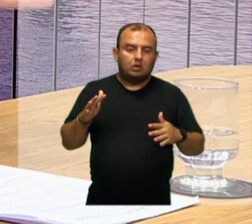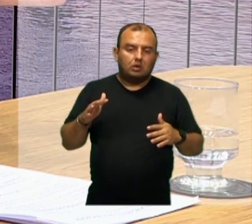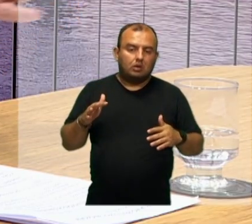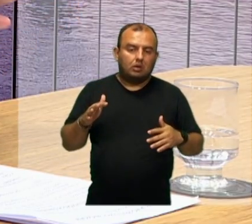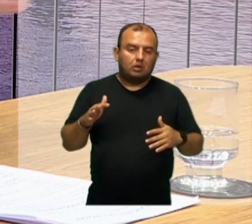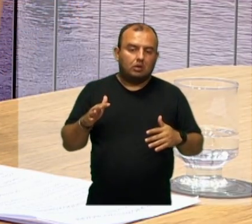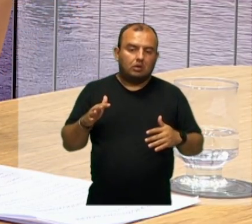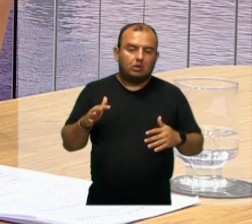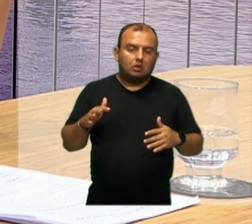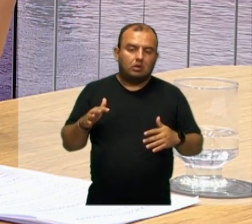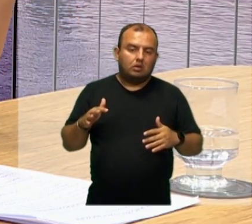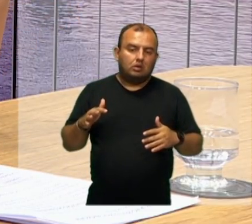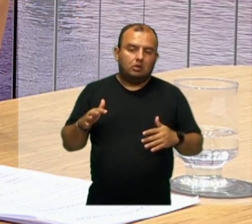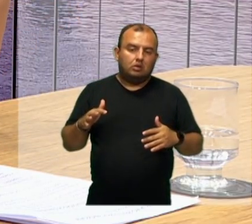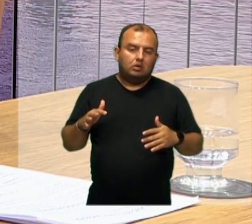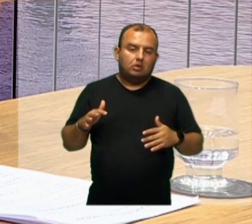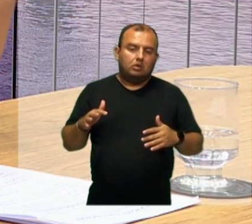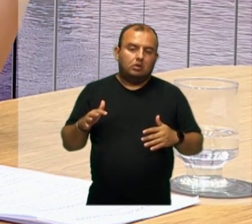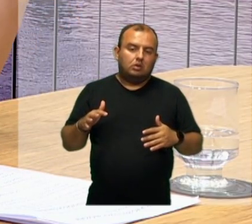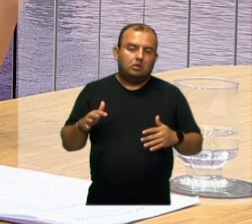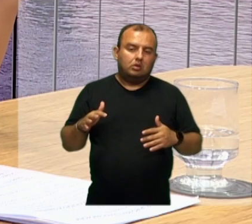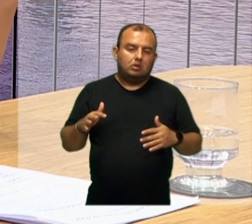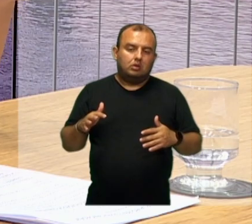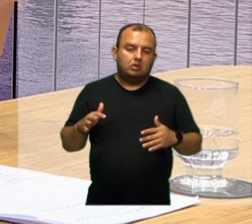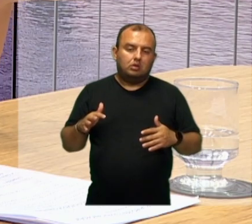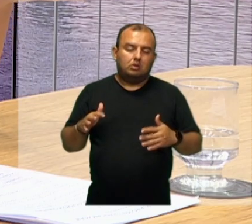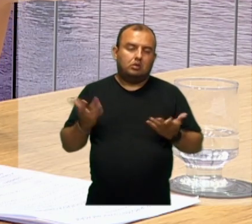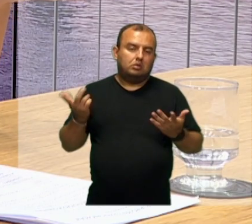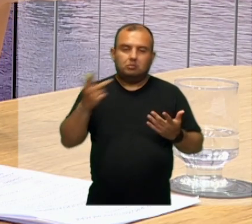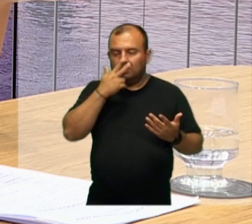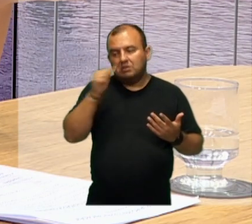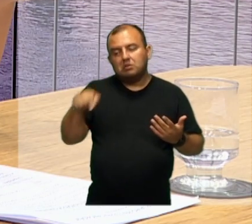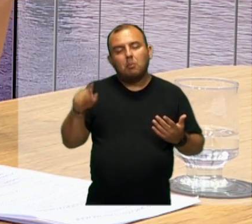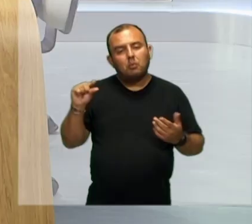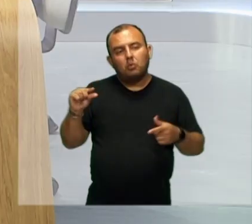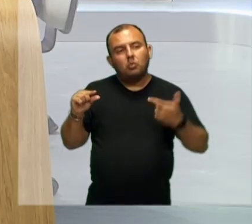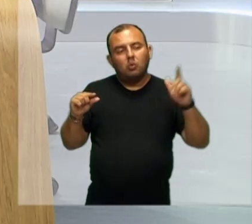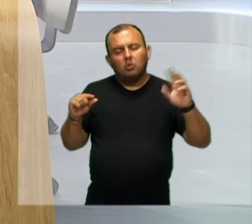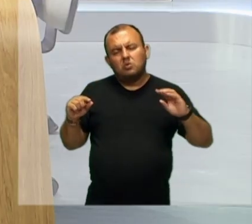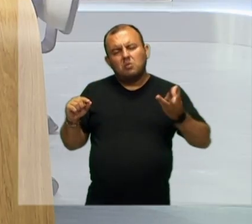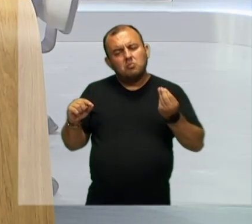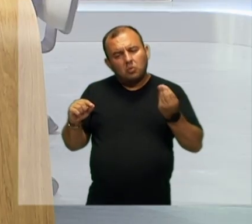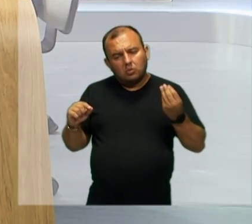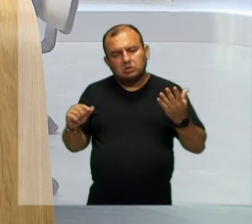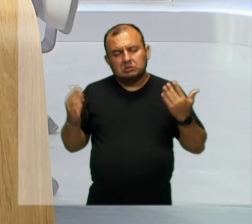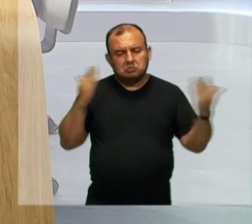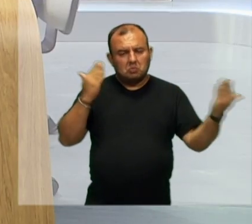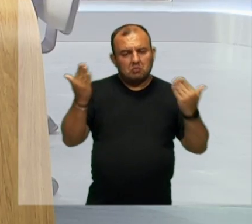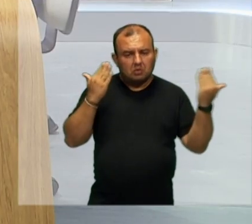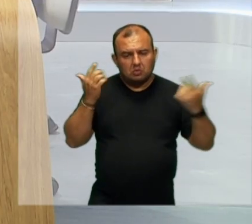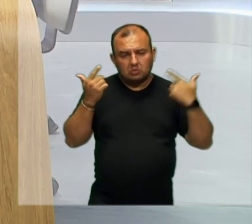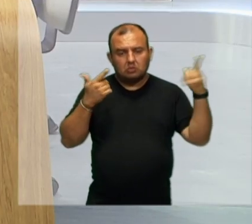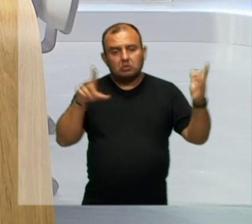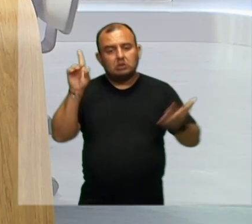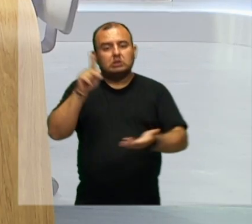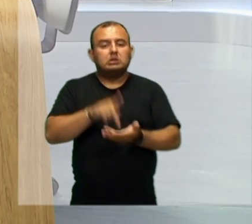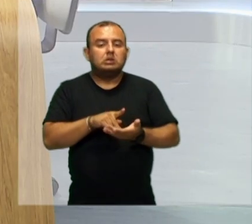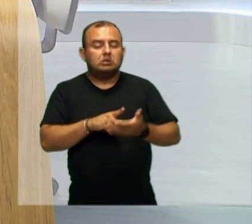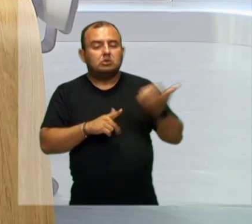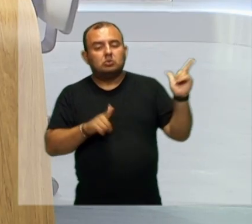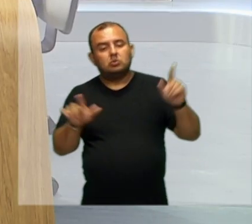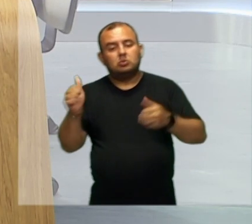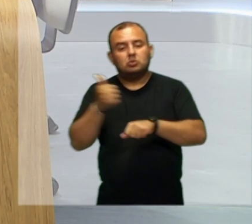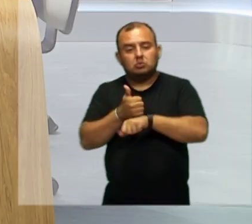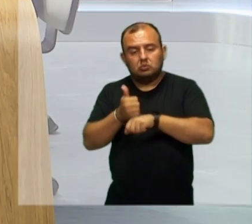é praticamente irrisório. E se são comparar com algumas realidades de alguns